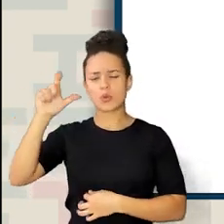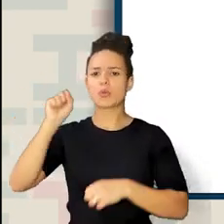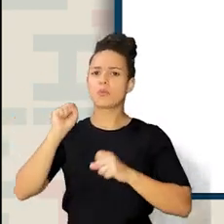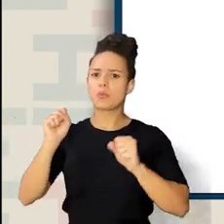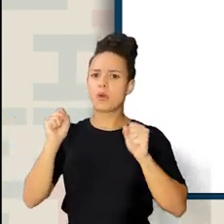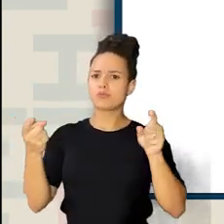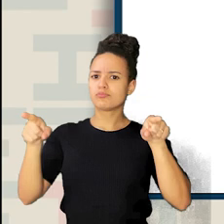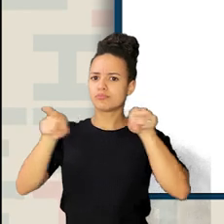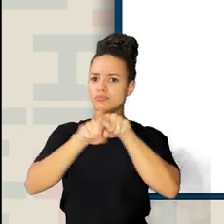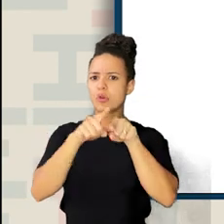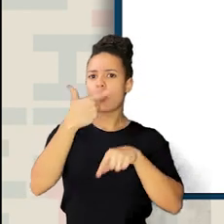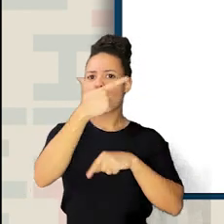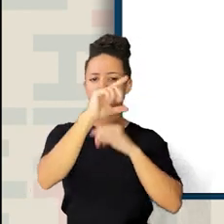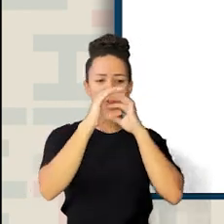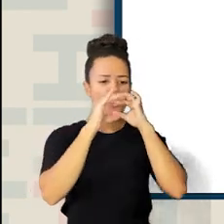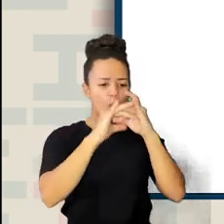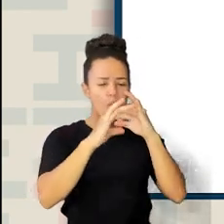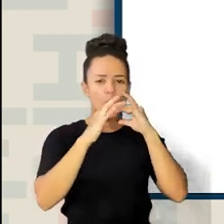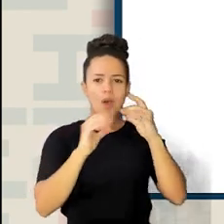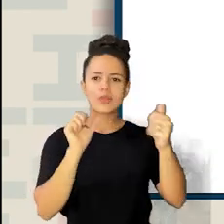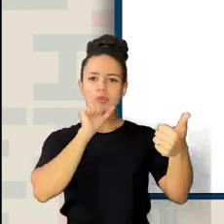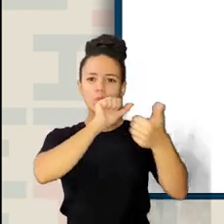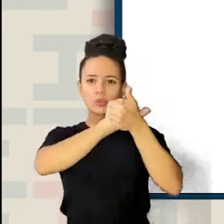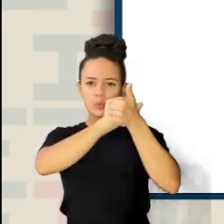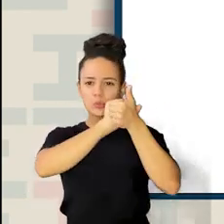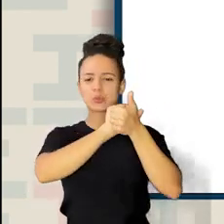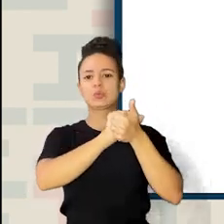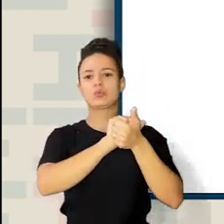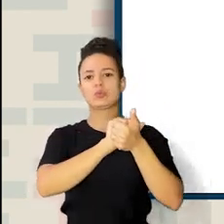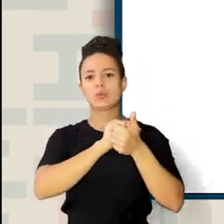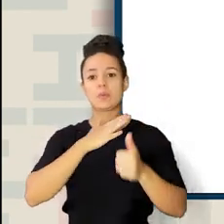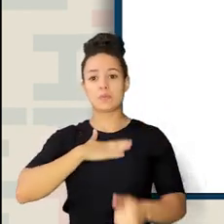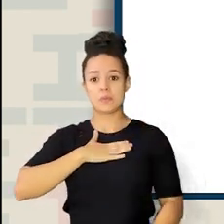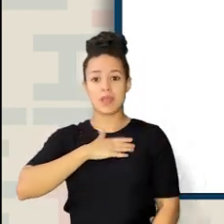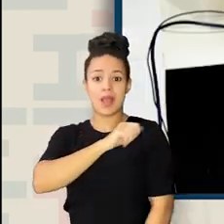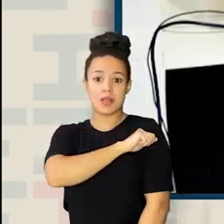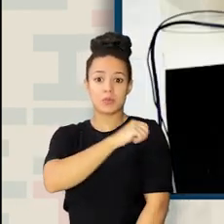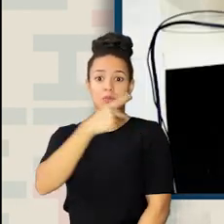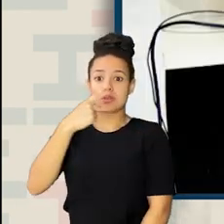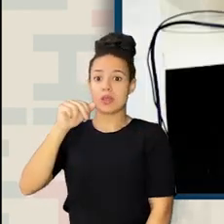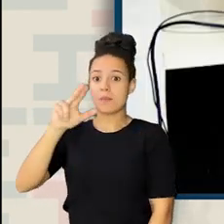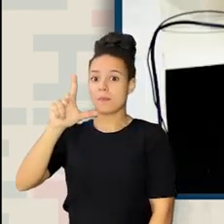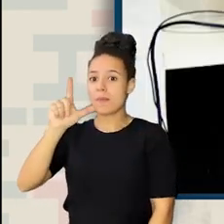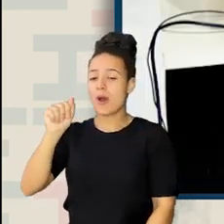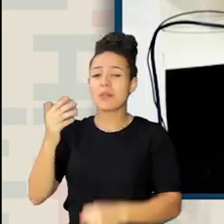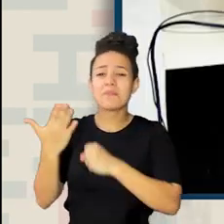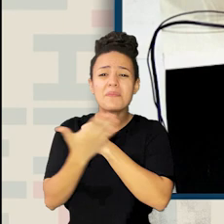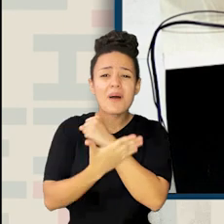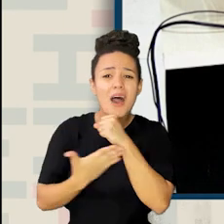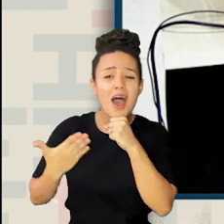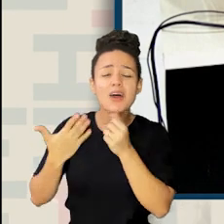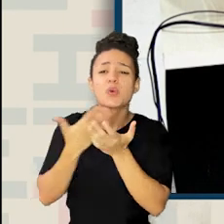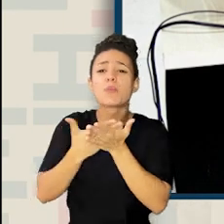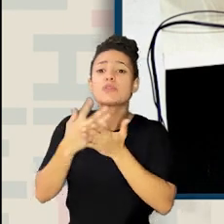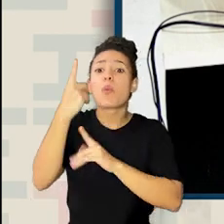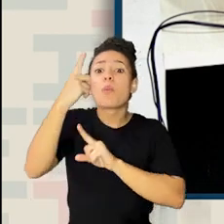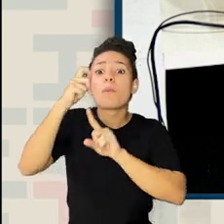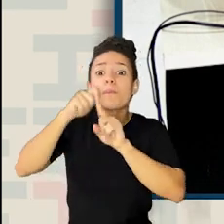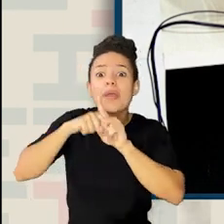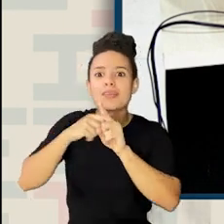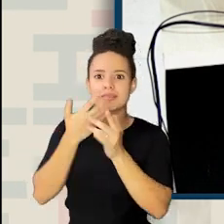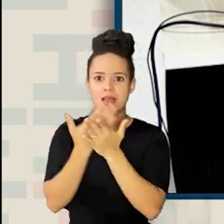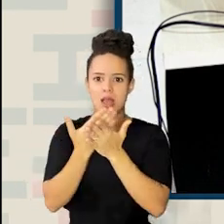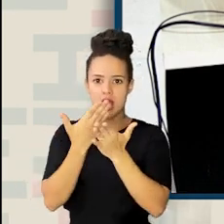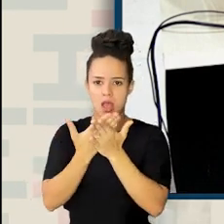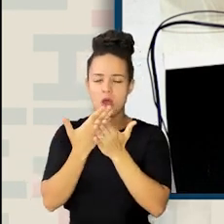junto com outra flauta e tudo. A Paula é minha aluna super iniciante, ela começou há um mês,